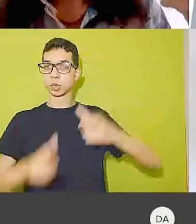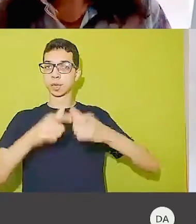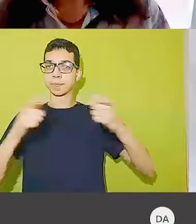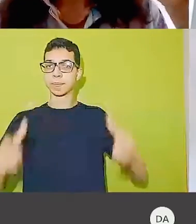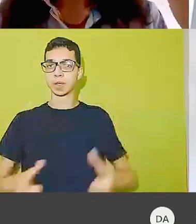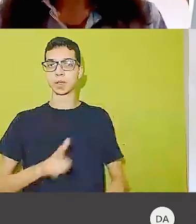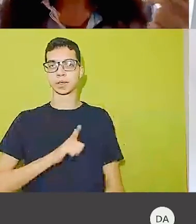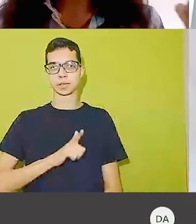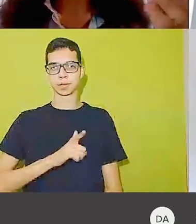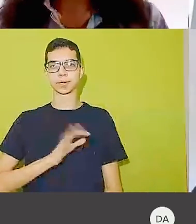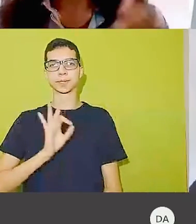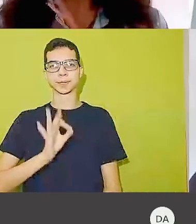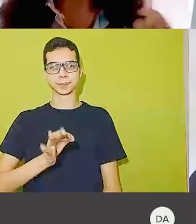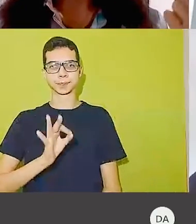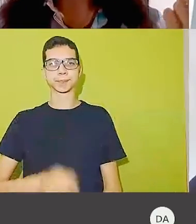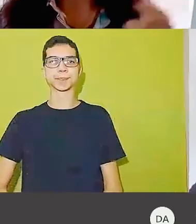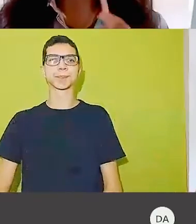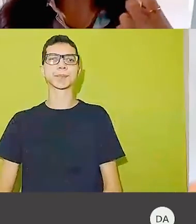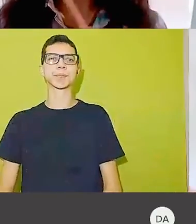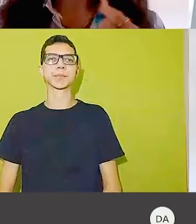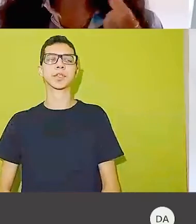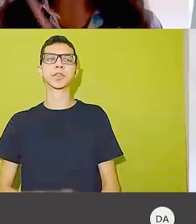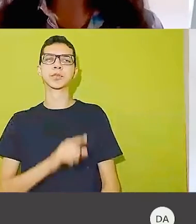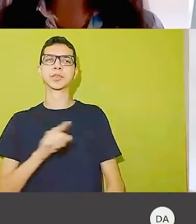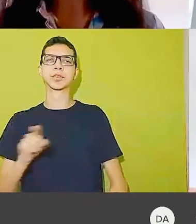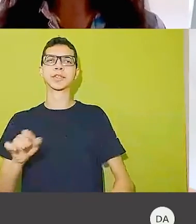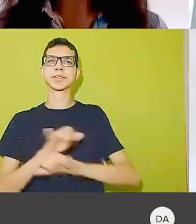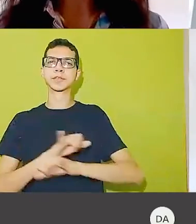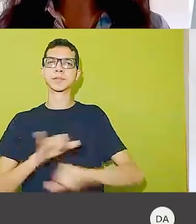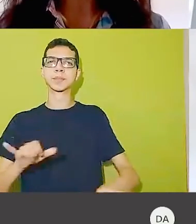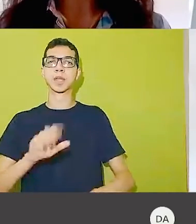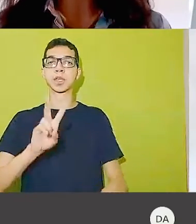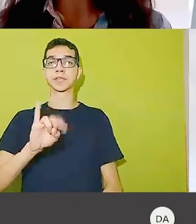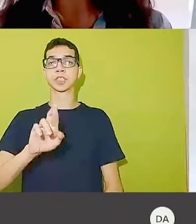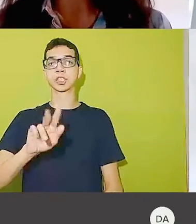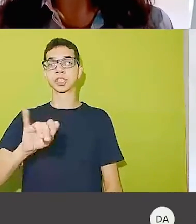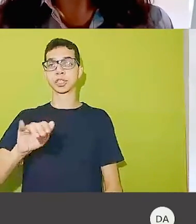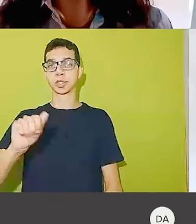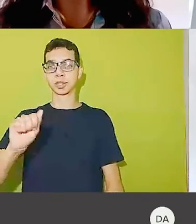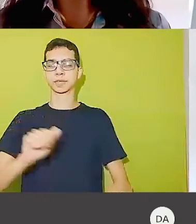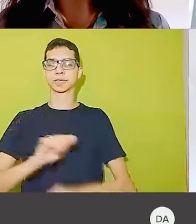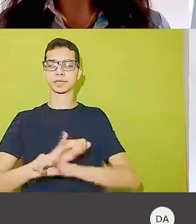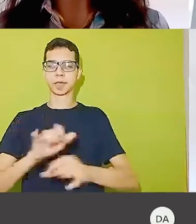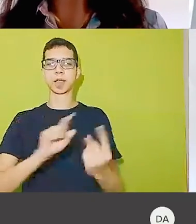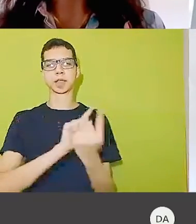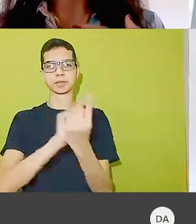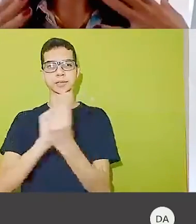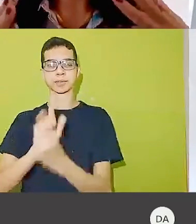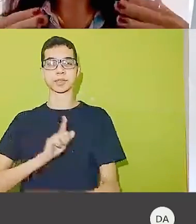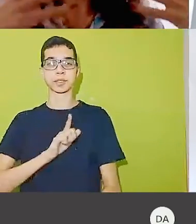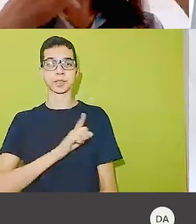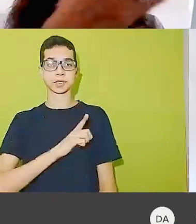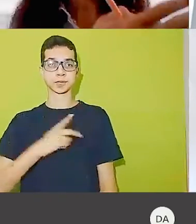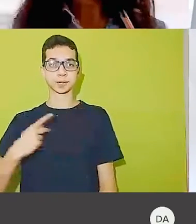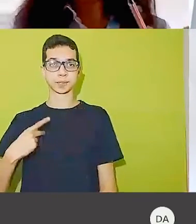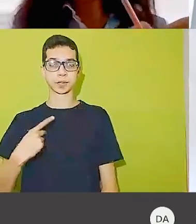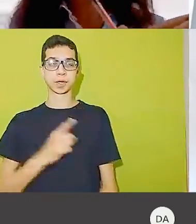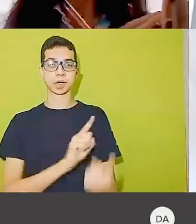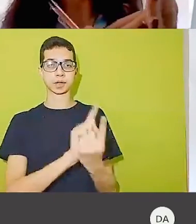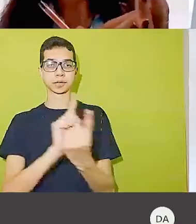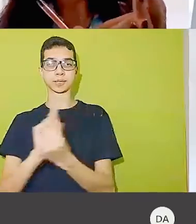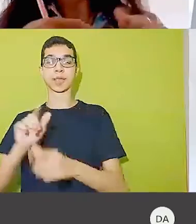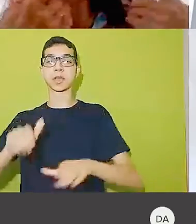E quando vocês falam um pouco, a Virgínia falou da questão do atendimento na Defensoria Pública, que muitas vezes a própria rede